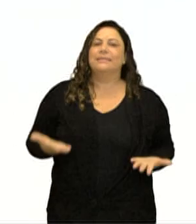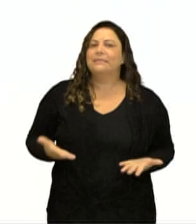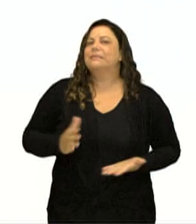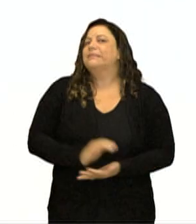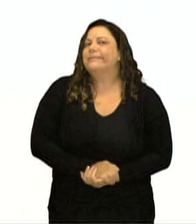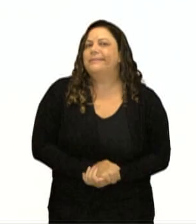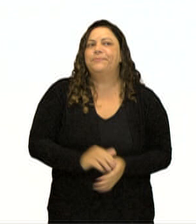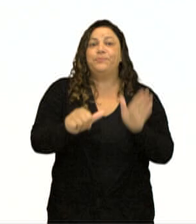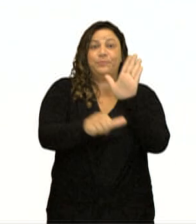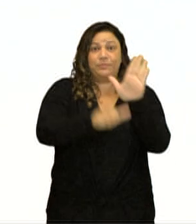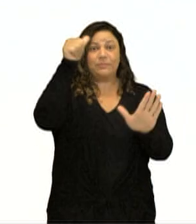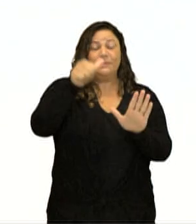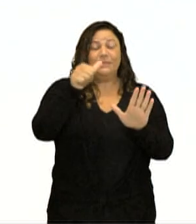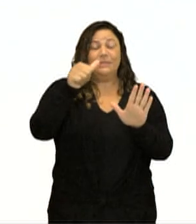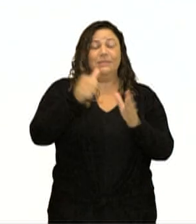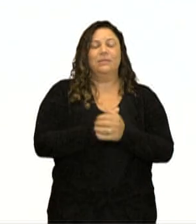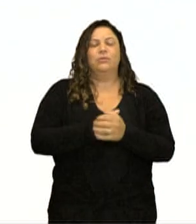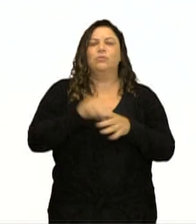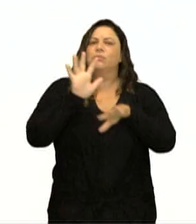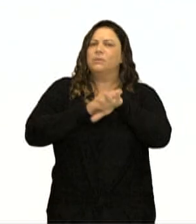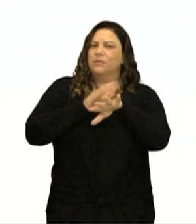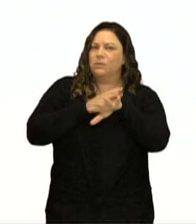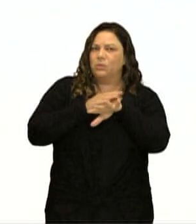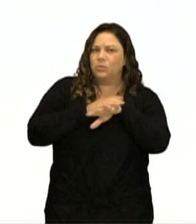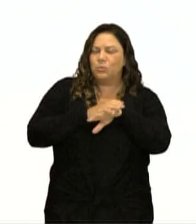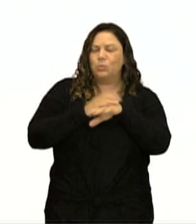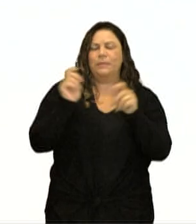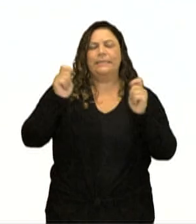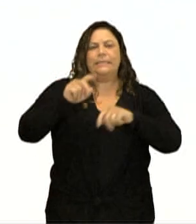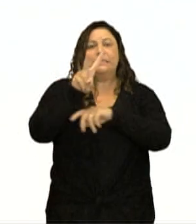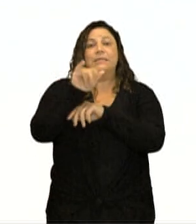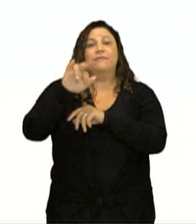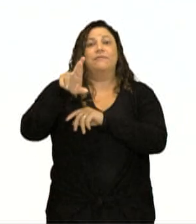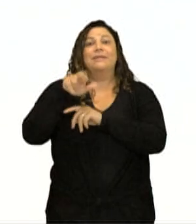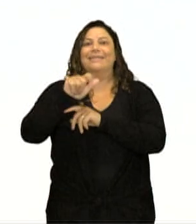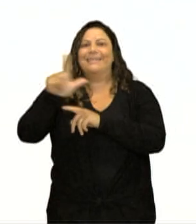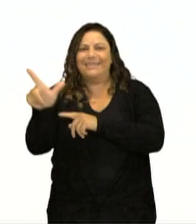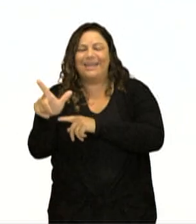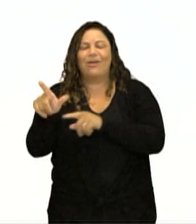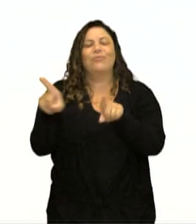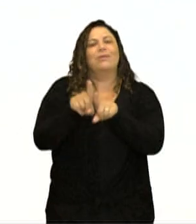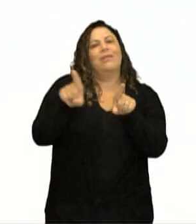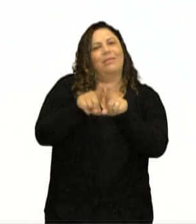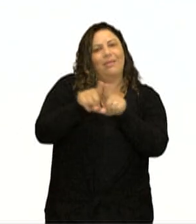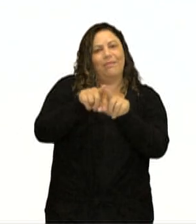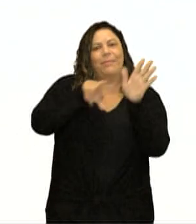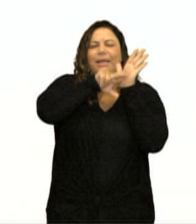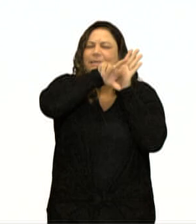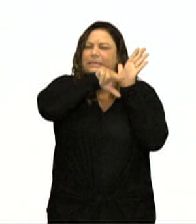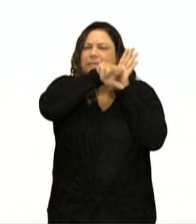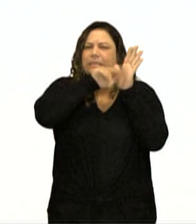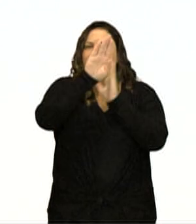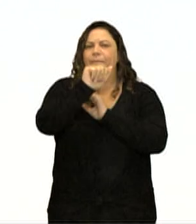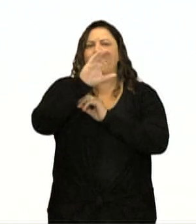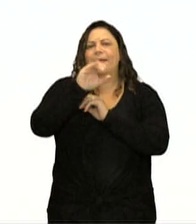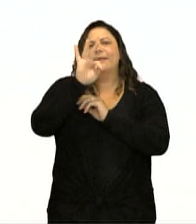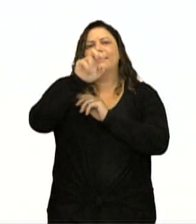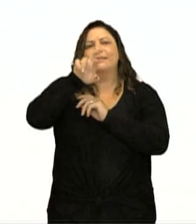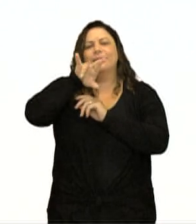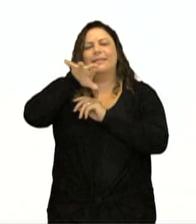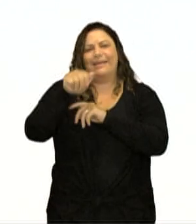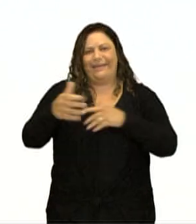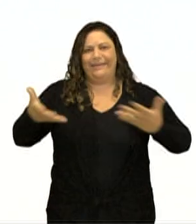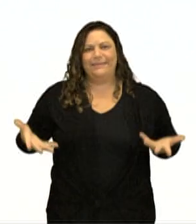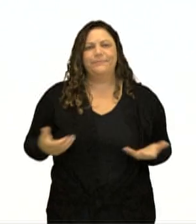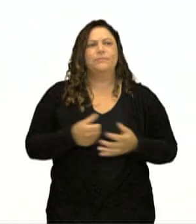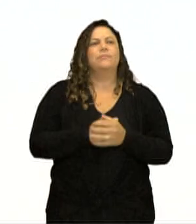essa resposta antecipada. Indução de produção de anticorpos. Então, é isso que ela faz. O antígeno induz com que o corpo